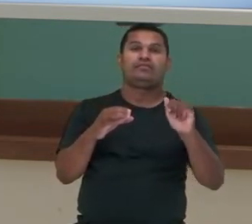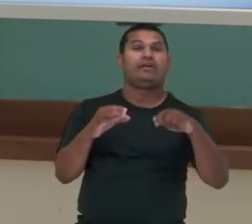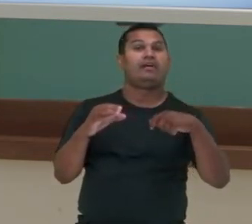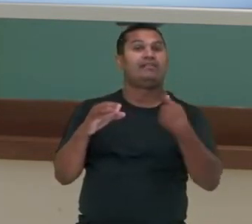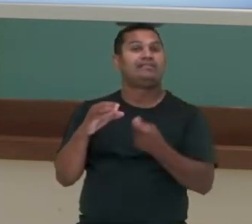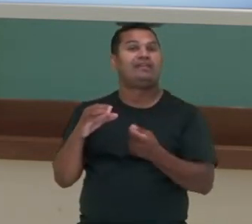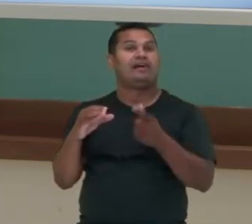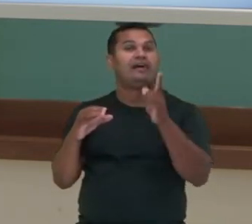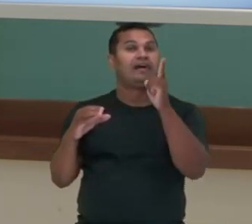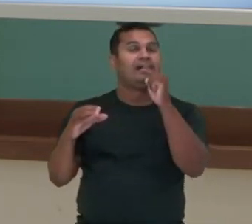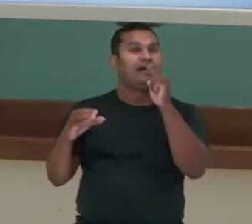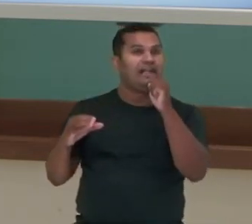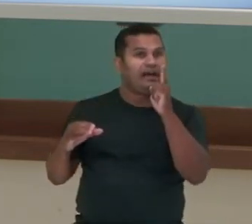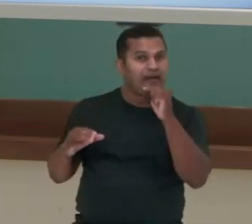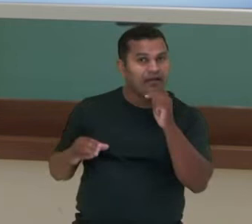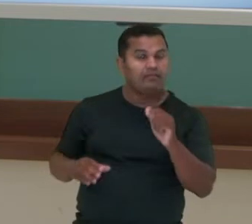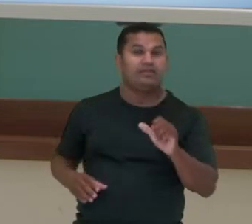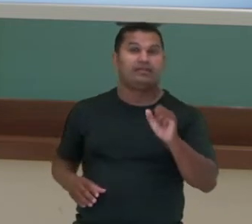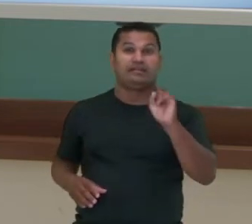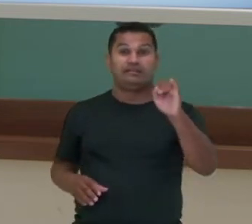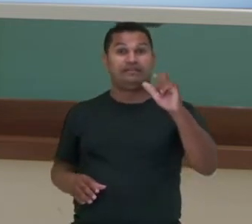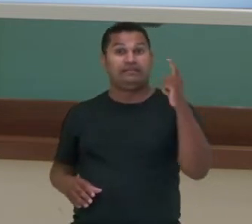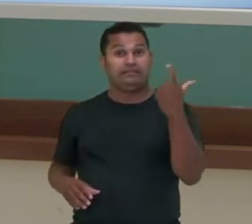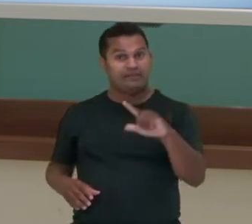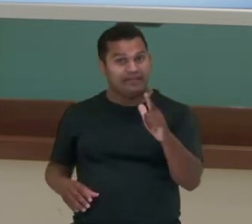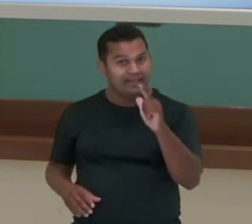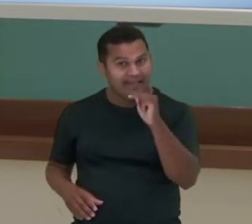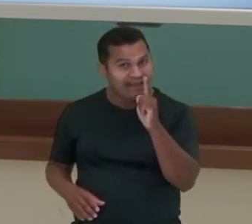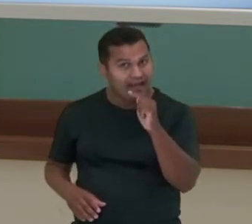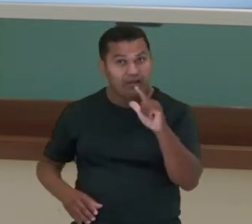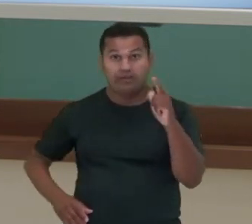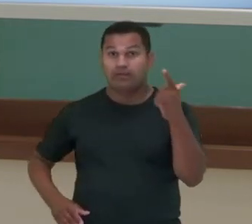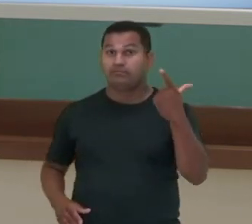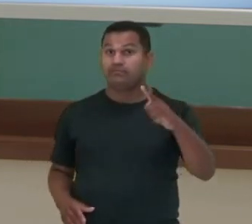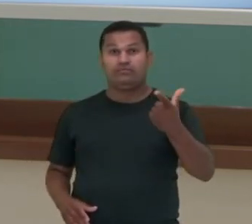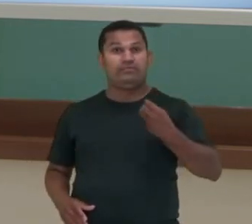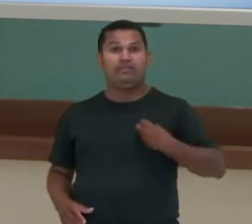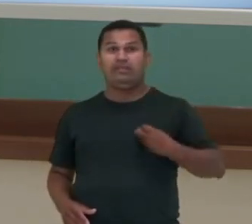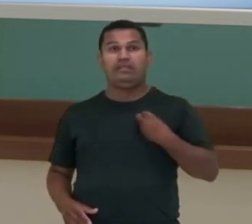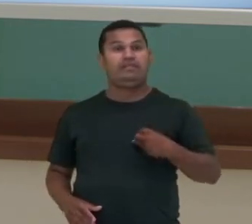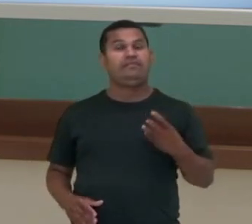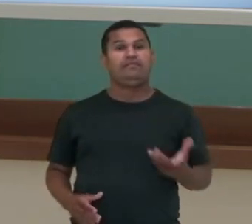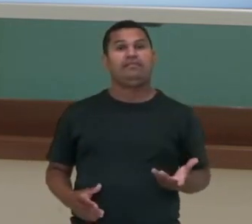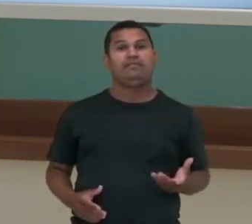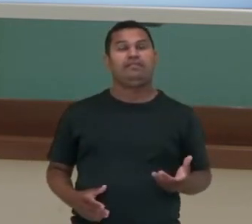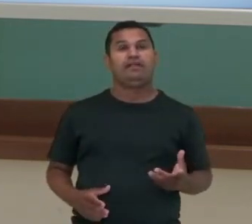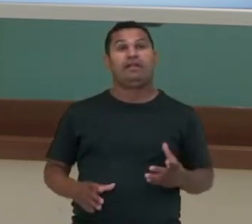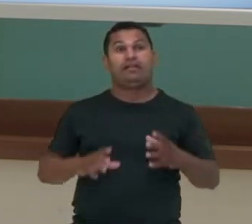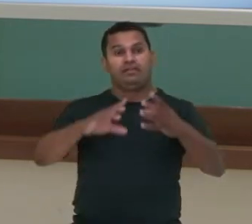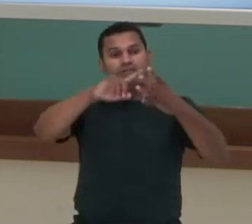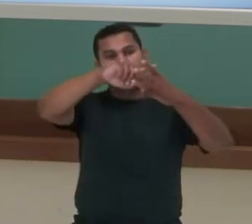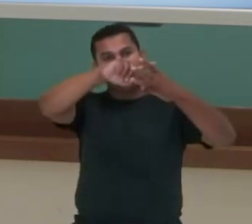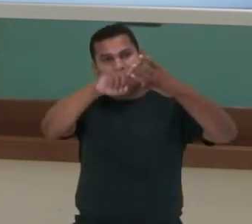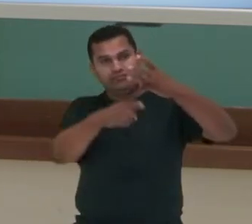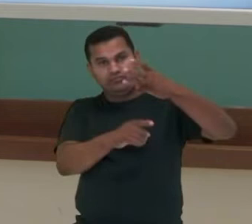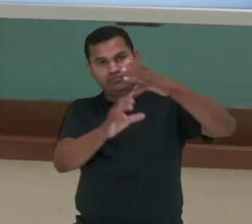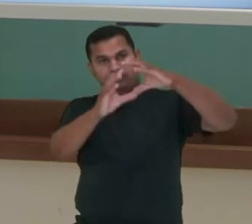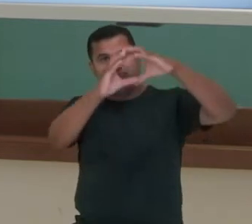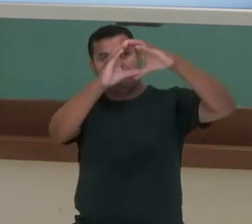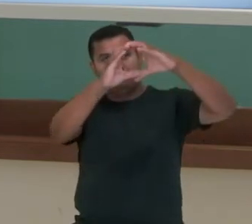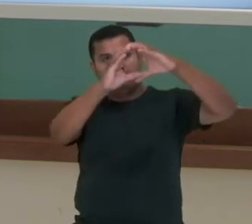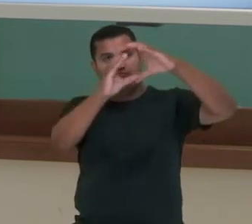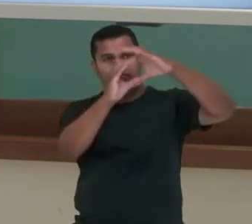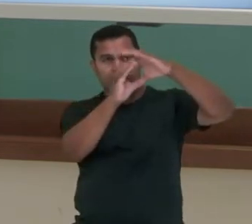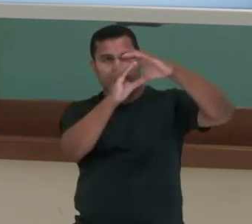Sem a água, não há vida. Portanto, se não temos água, não vamos ter a biosfera. Ou seja,